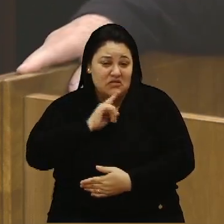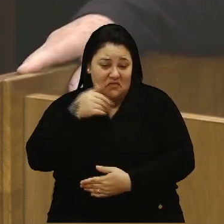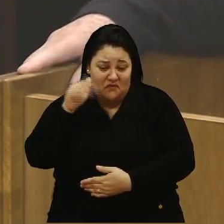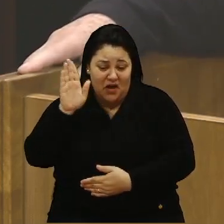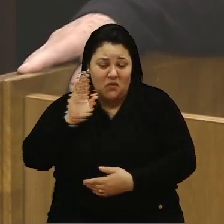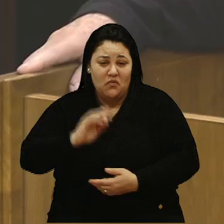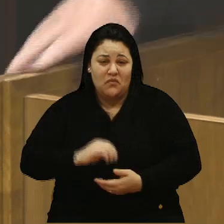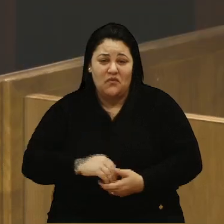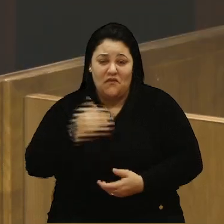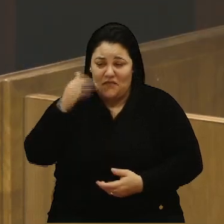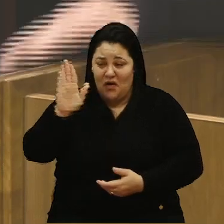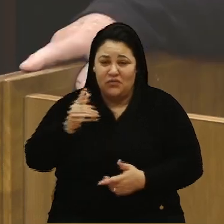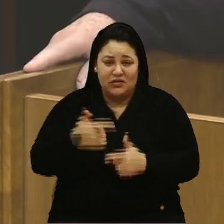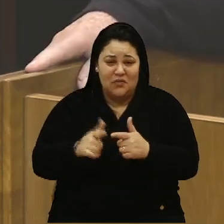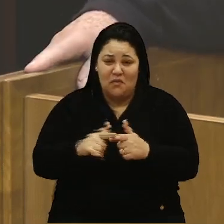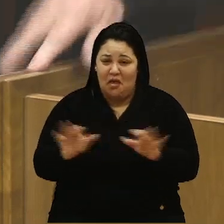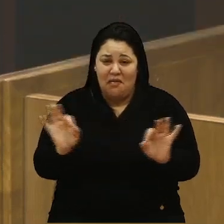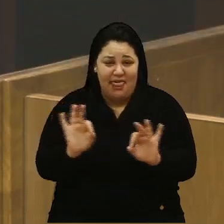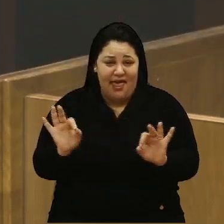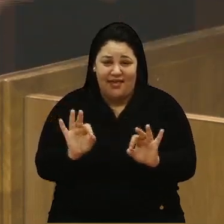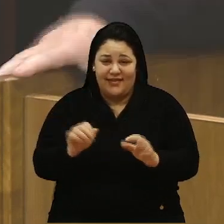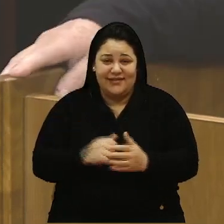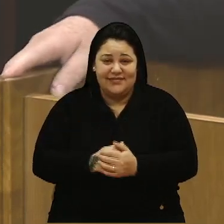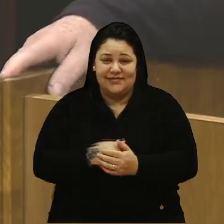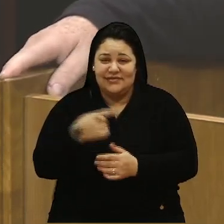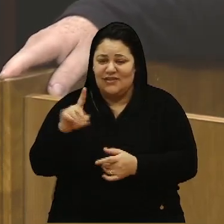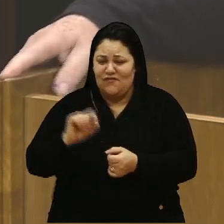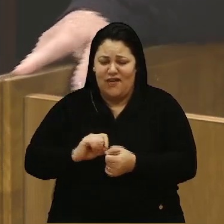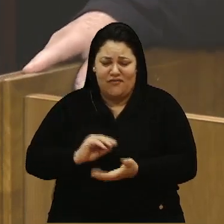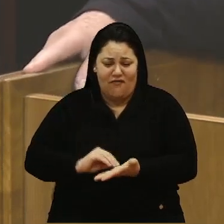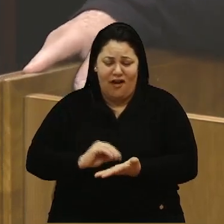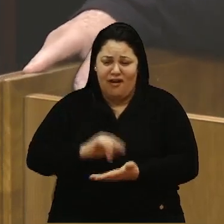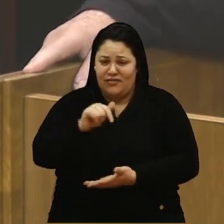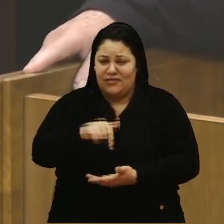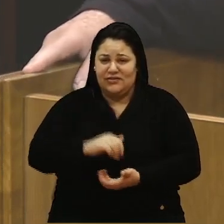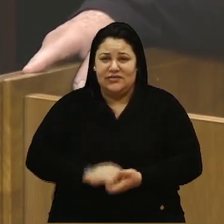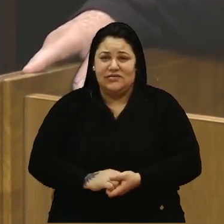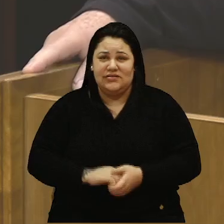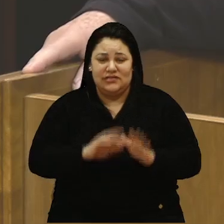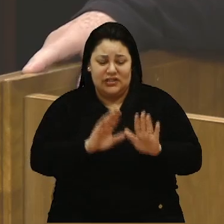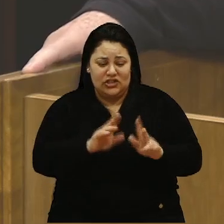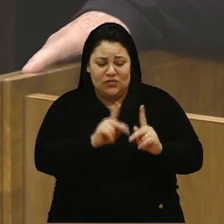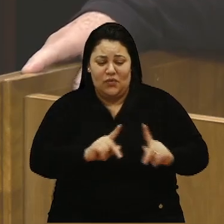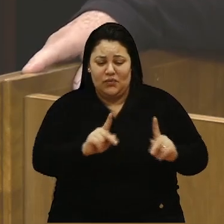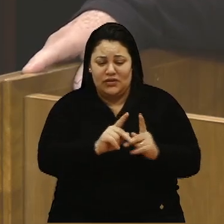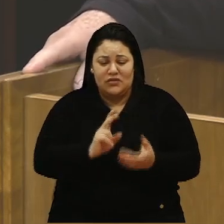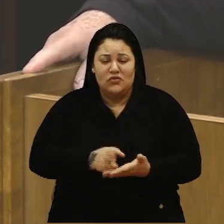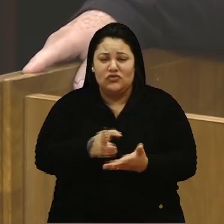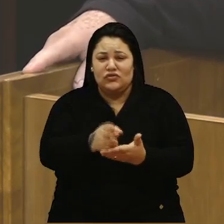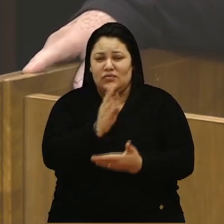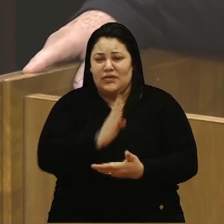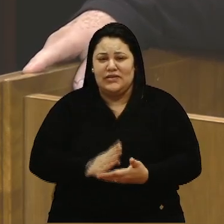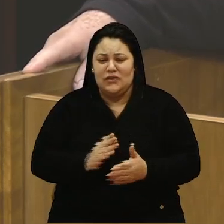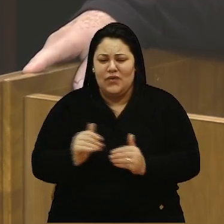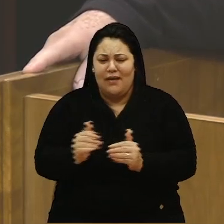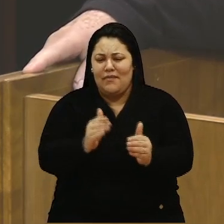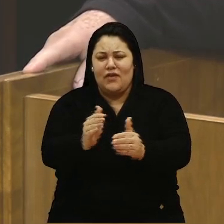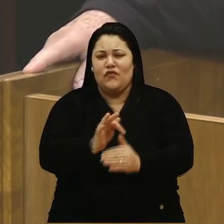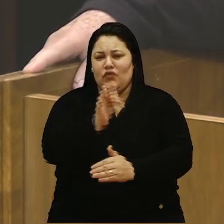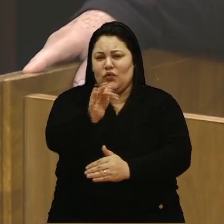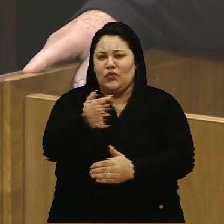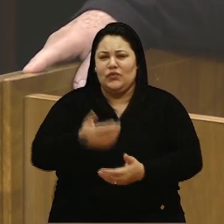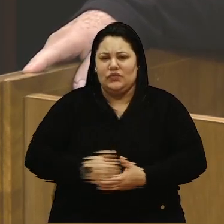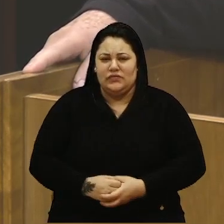lá. Não tem problema nenhum, não fazem falta aqui. Deixa o nosso povo seguir seu destino.